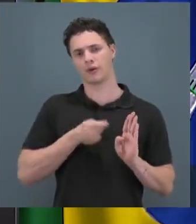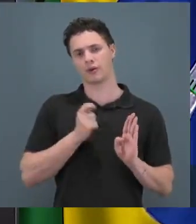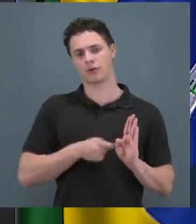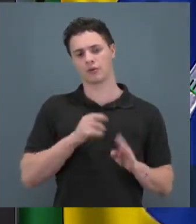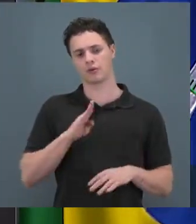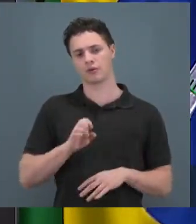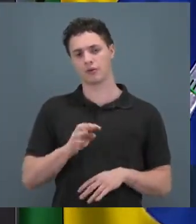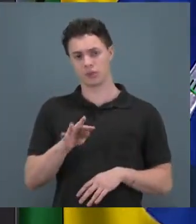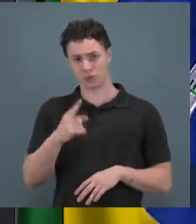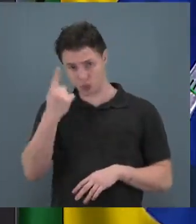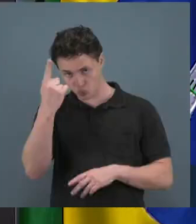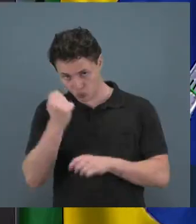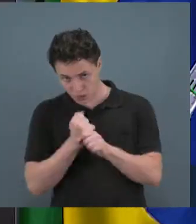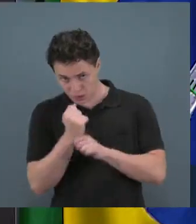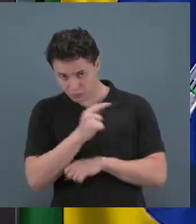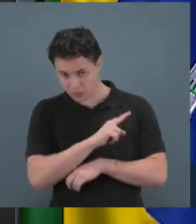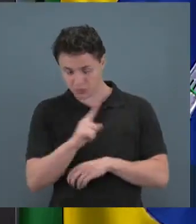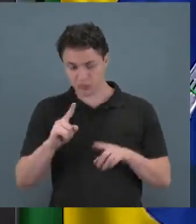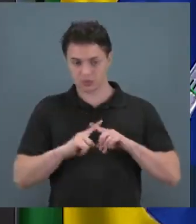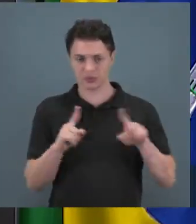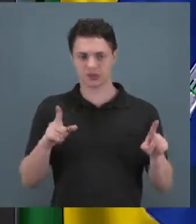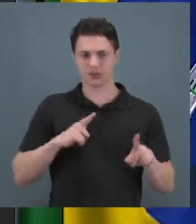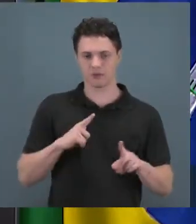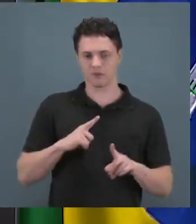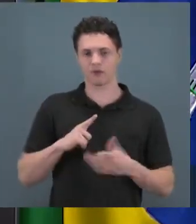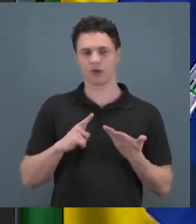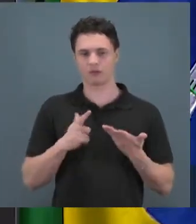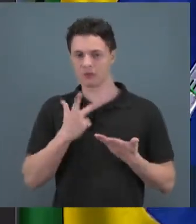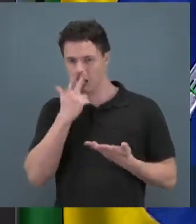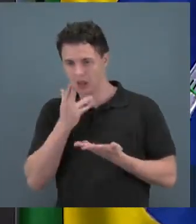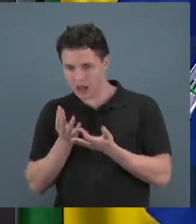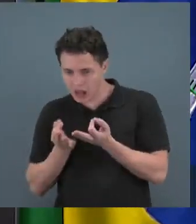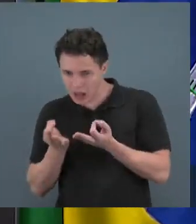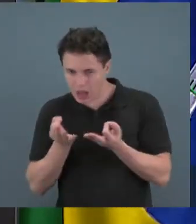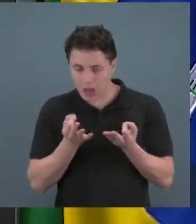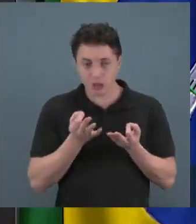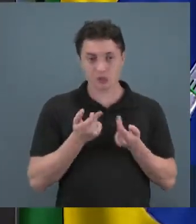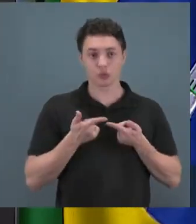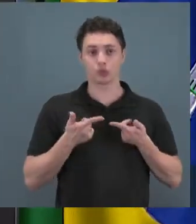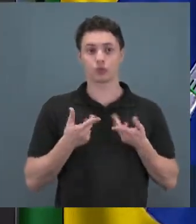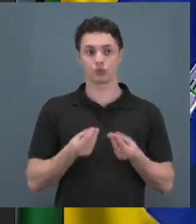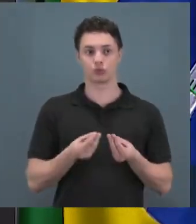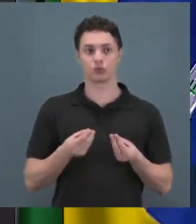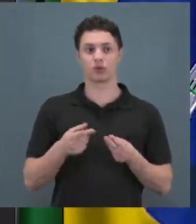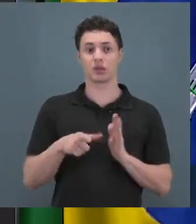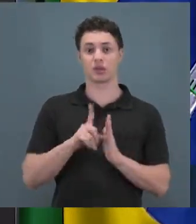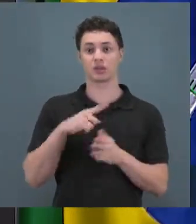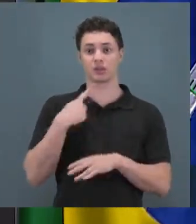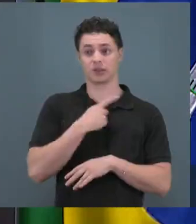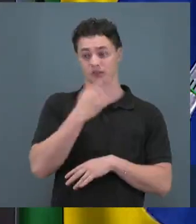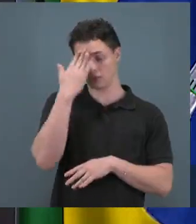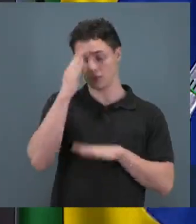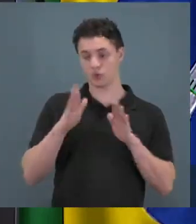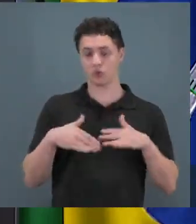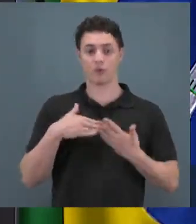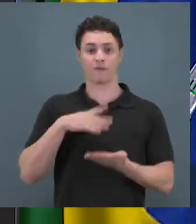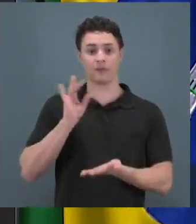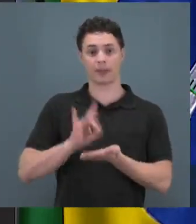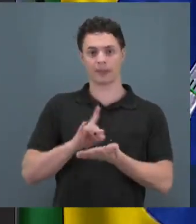um ano, mas o lobby da jogatina, antes que a gente saiba o